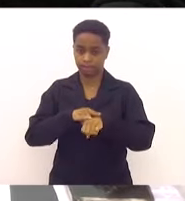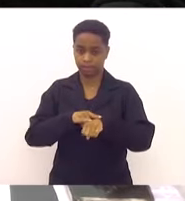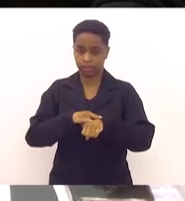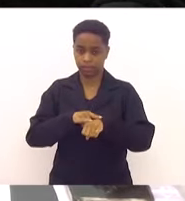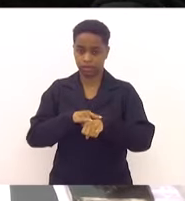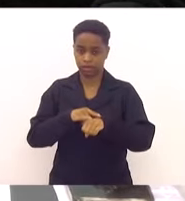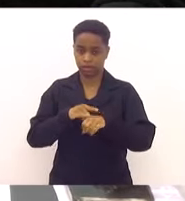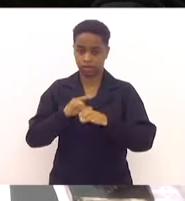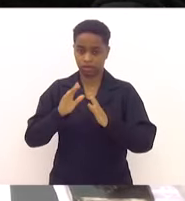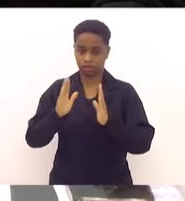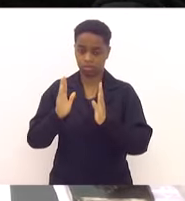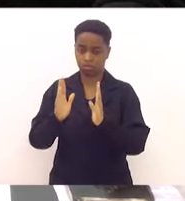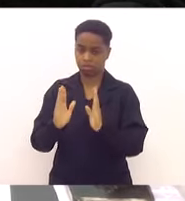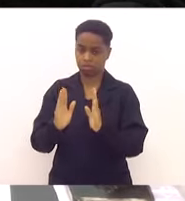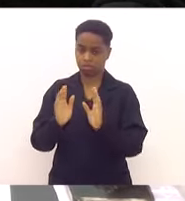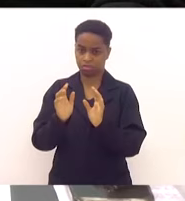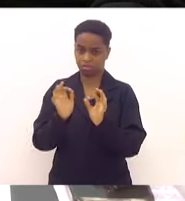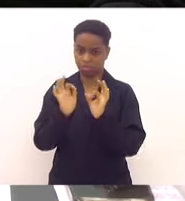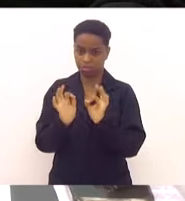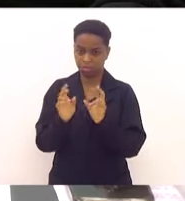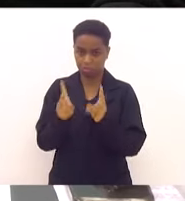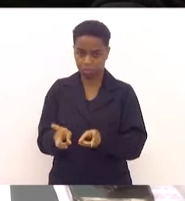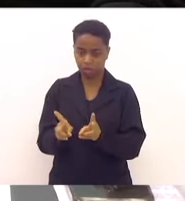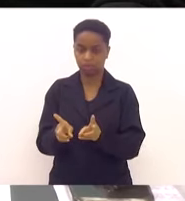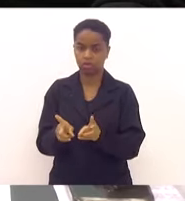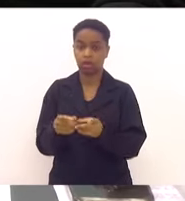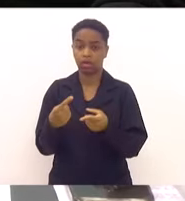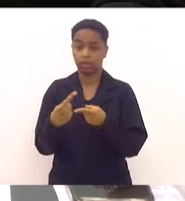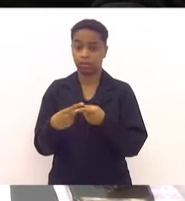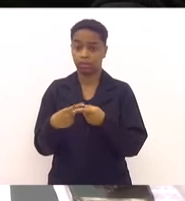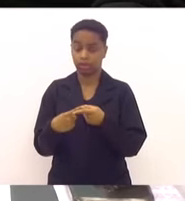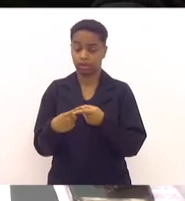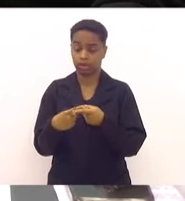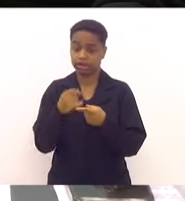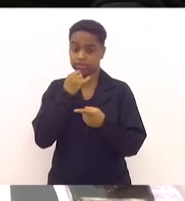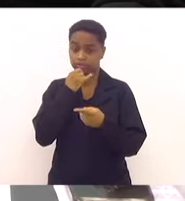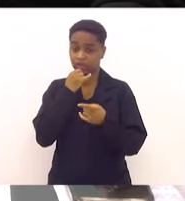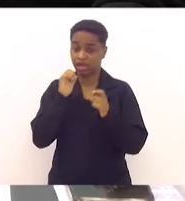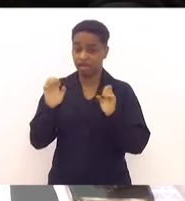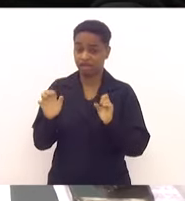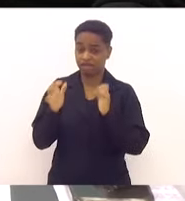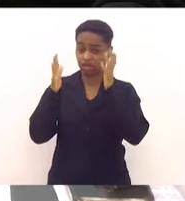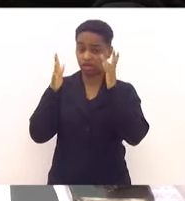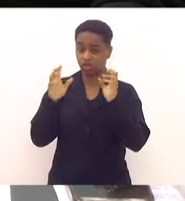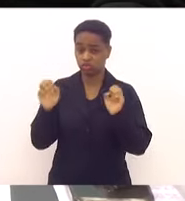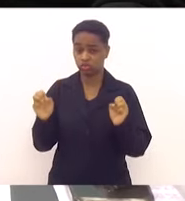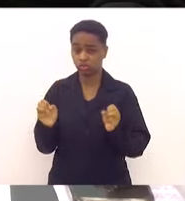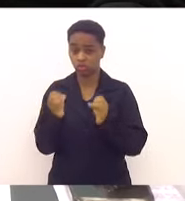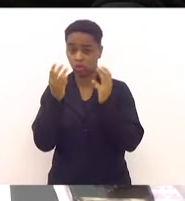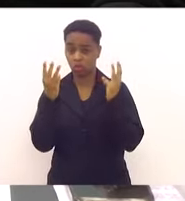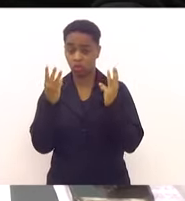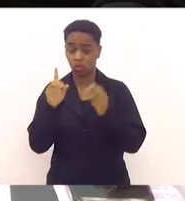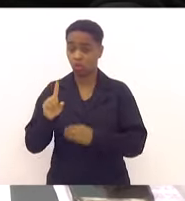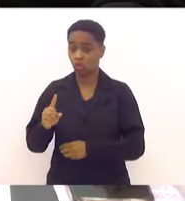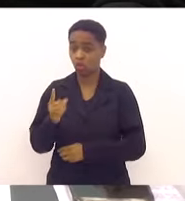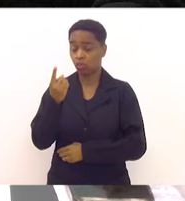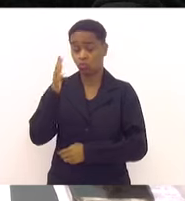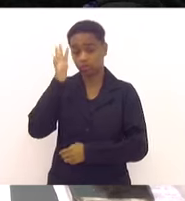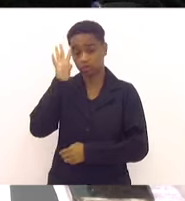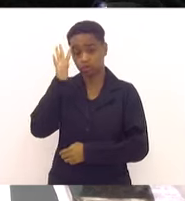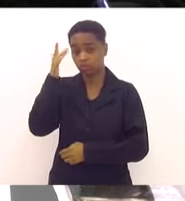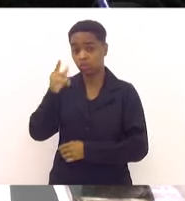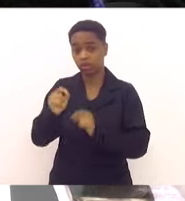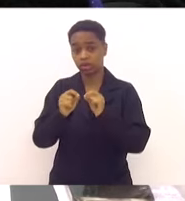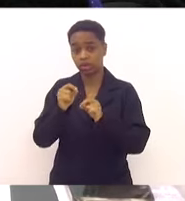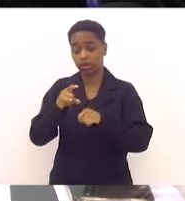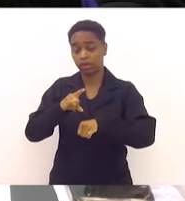fixas, porque, em eventos de shows, a única saída possível são